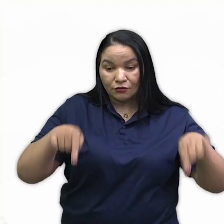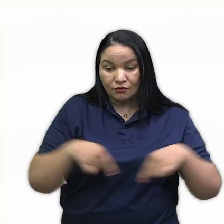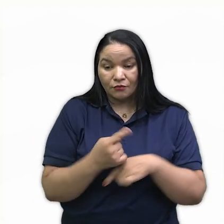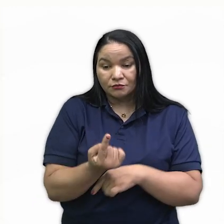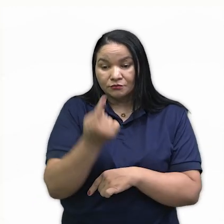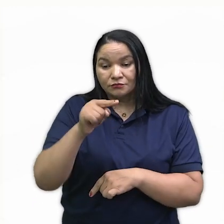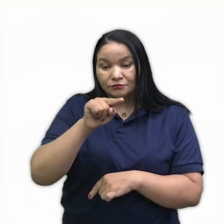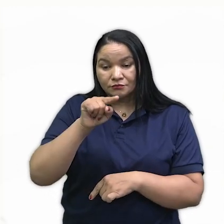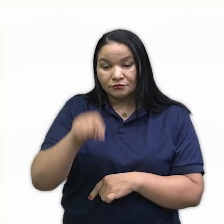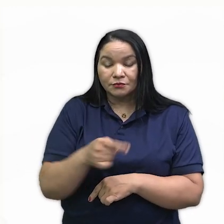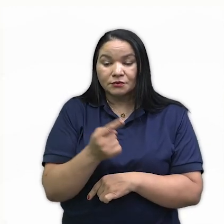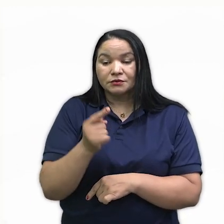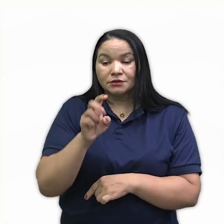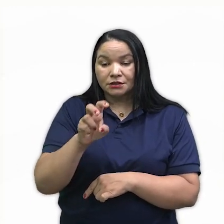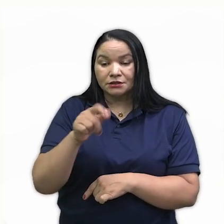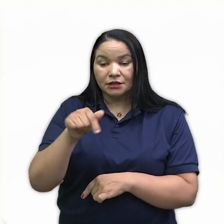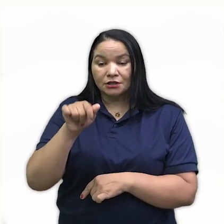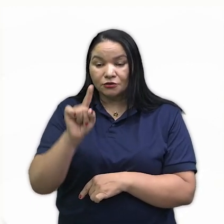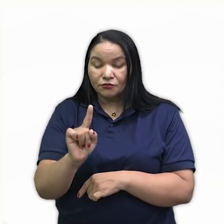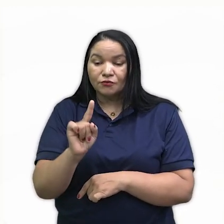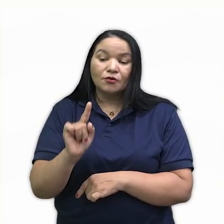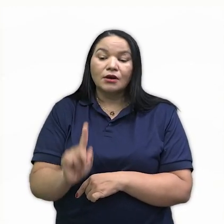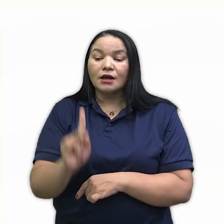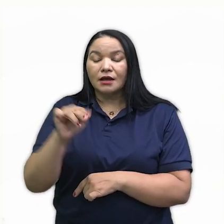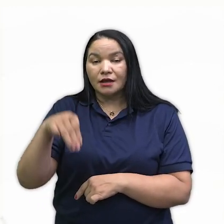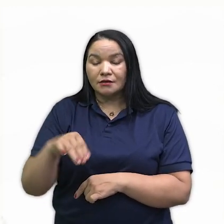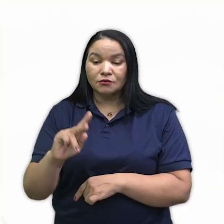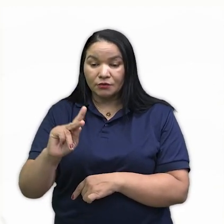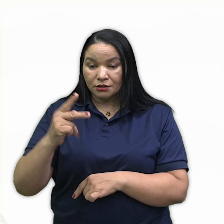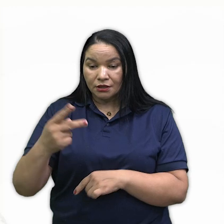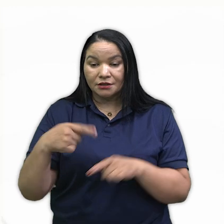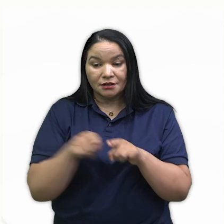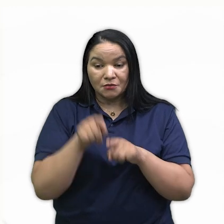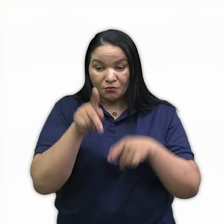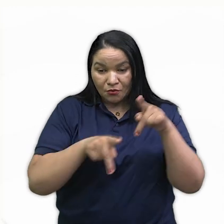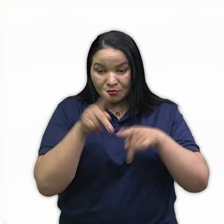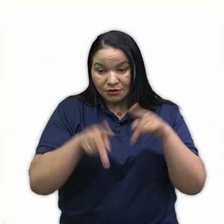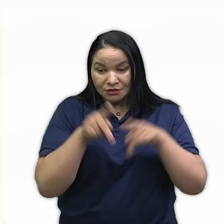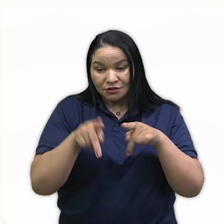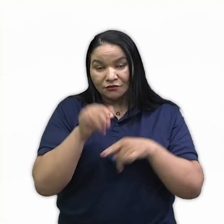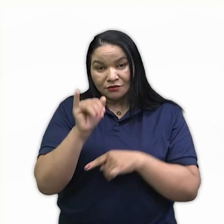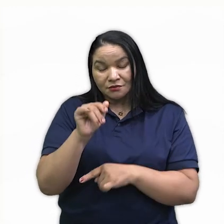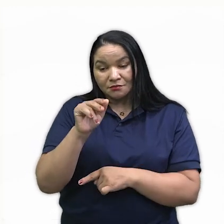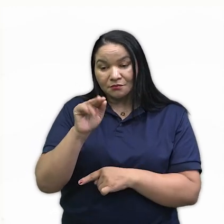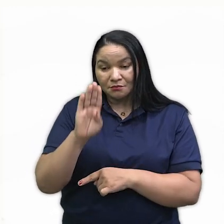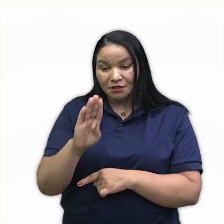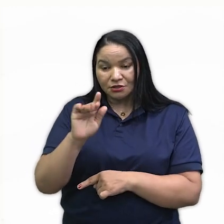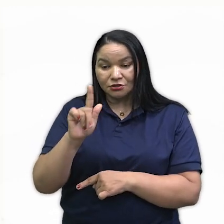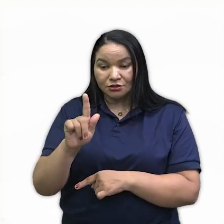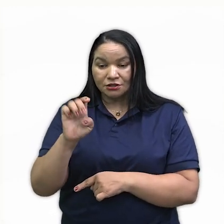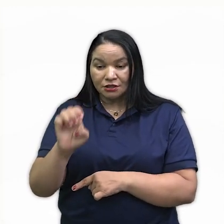1.571.000 quilômetros quadrados de extensão, população, segundo o IBGE, em 2022,